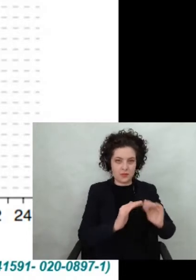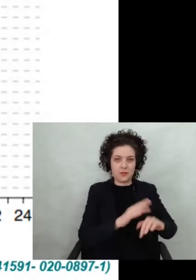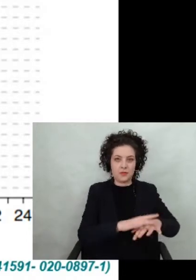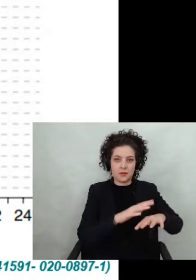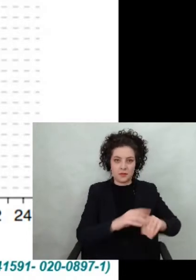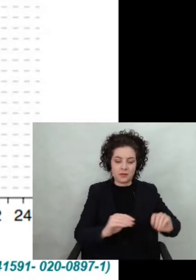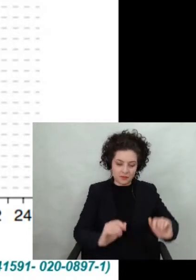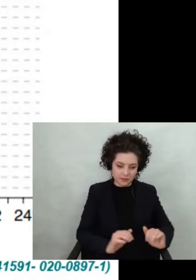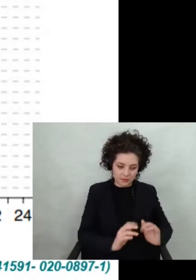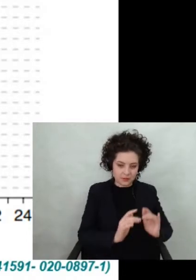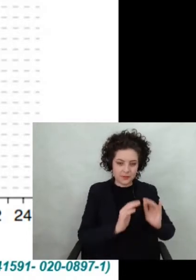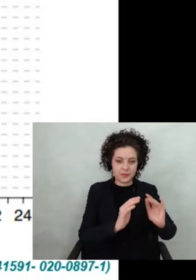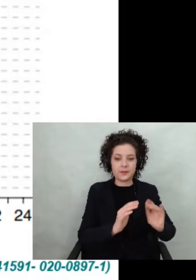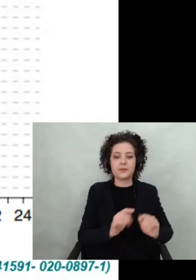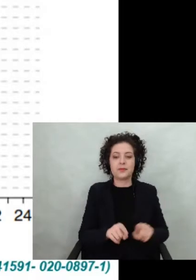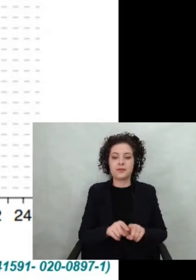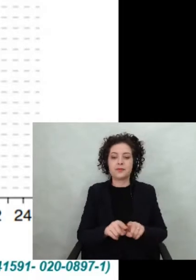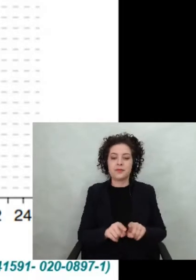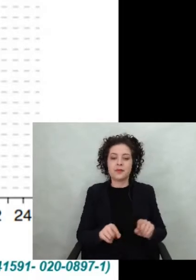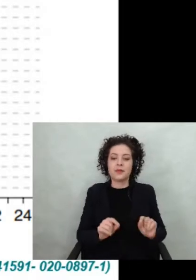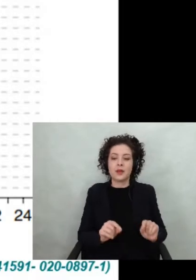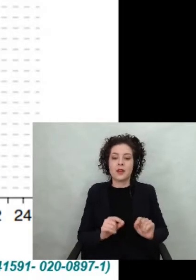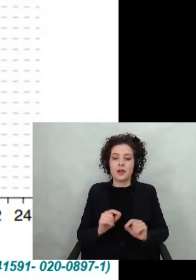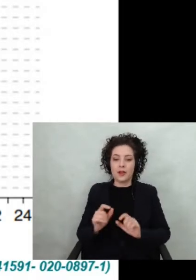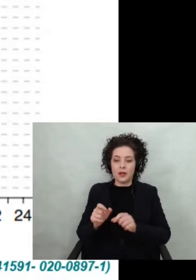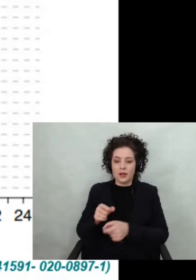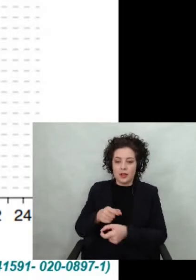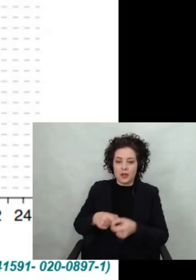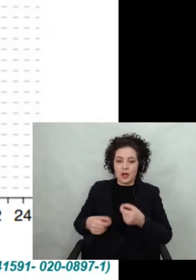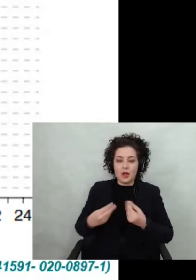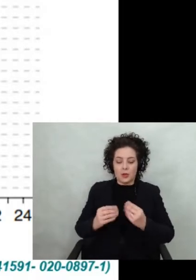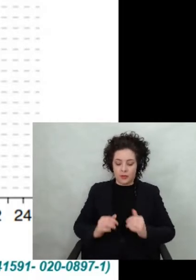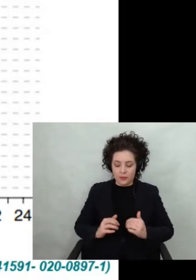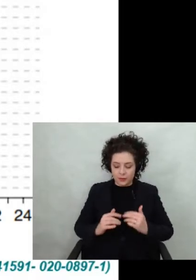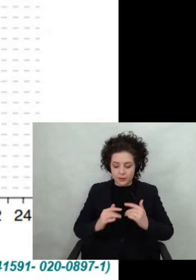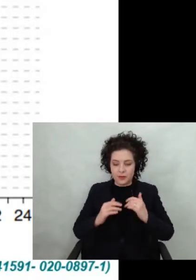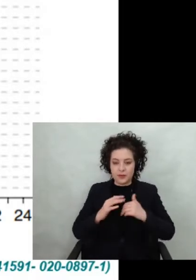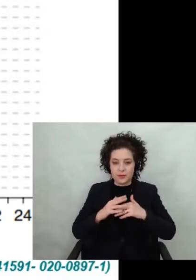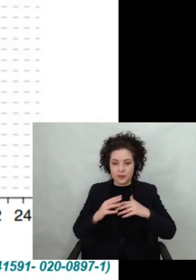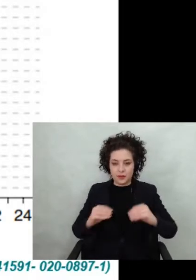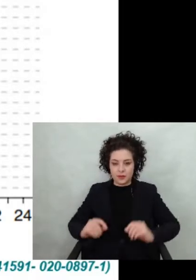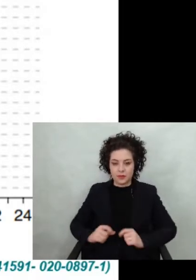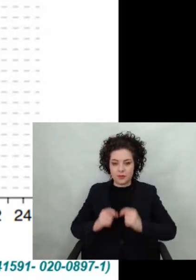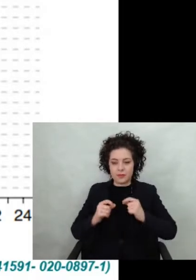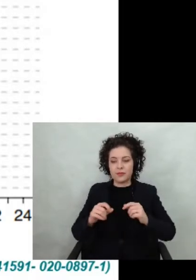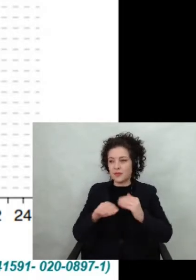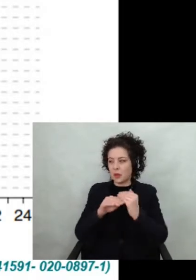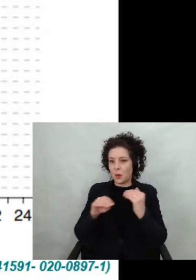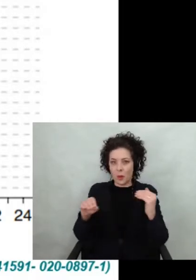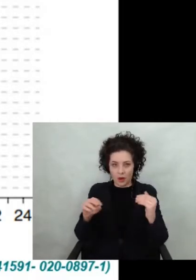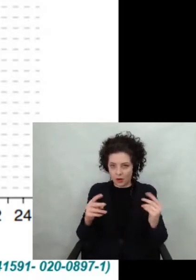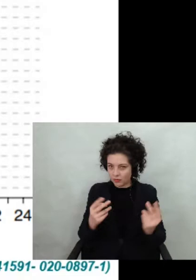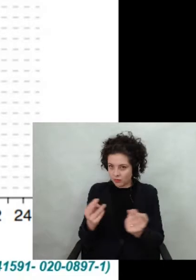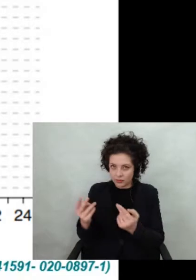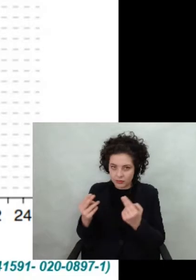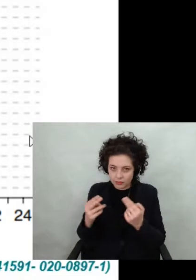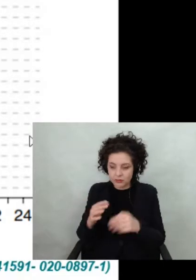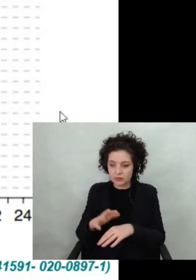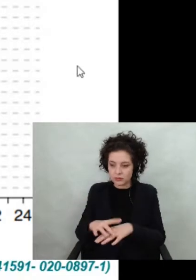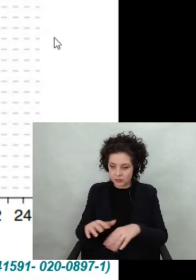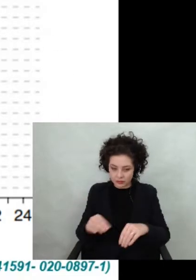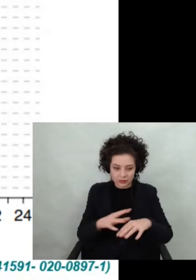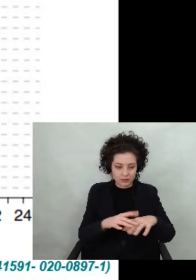Essa cinética de desenvolvimento de anticorpo não é homogênea em relação a esses pacientes. Esse diapositivo